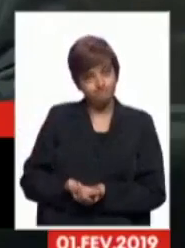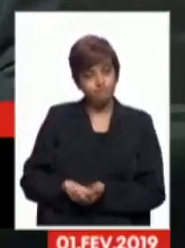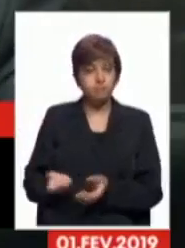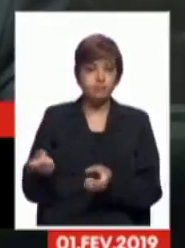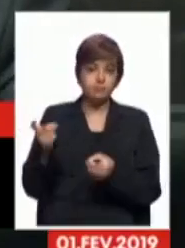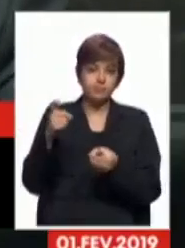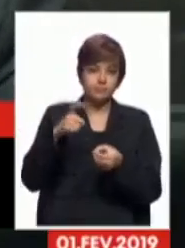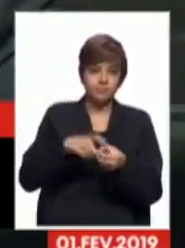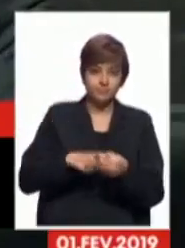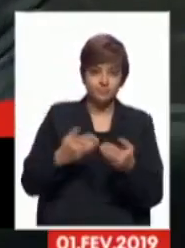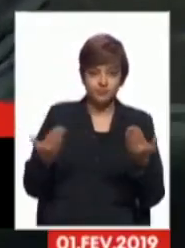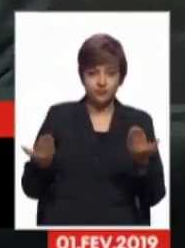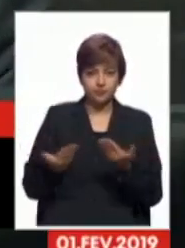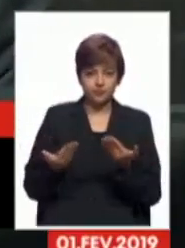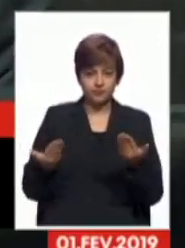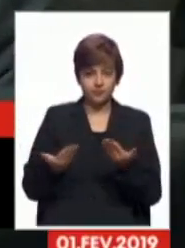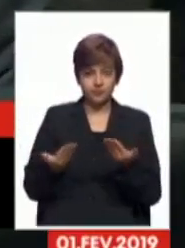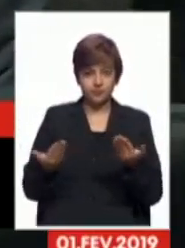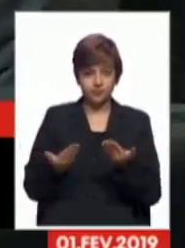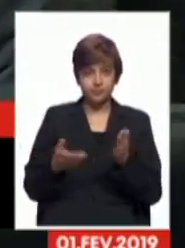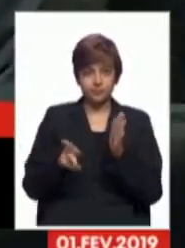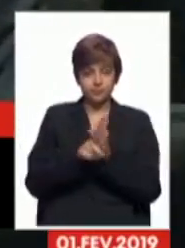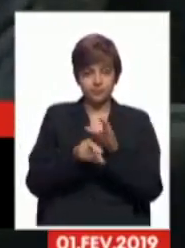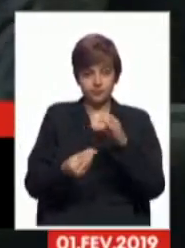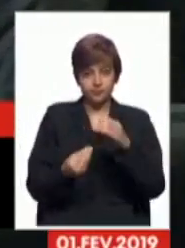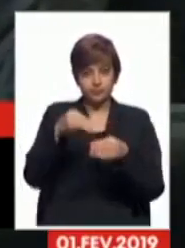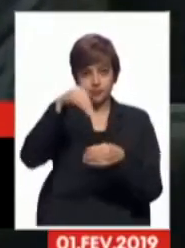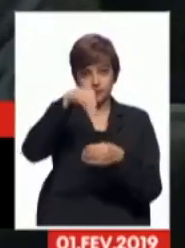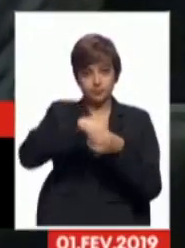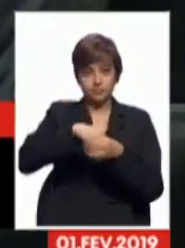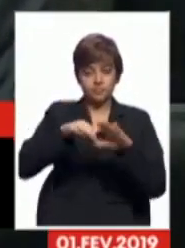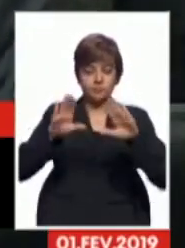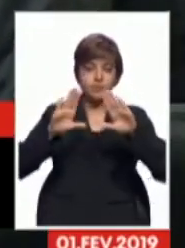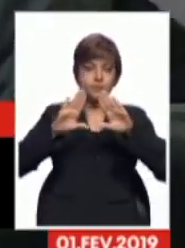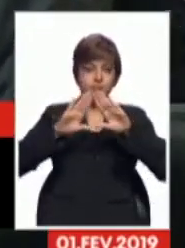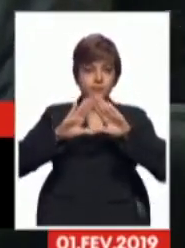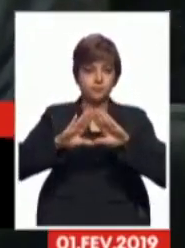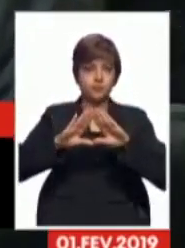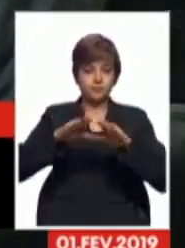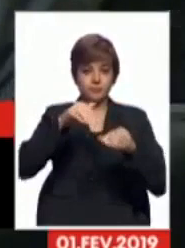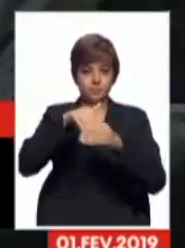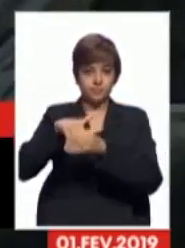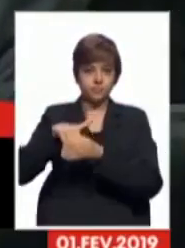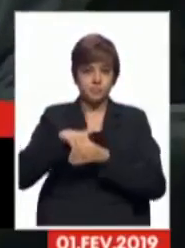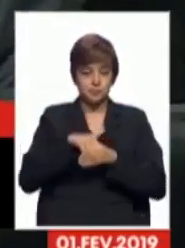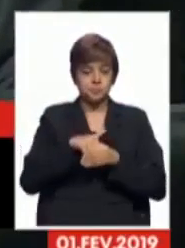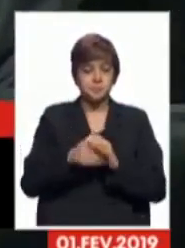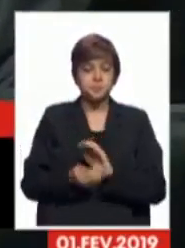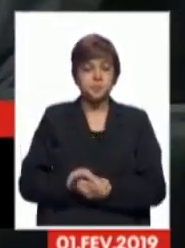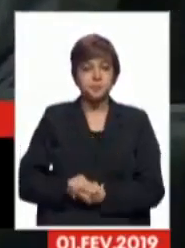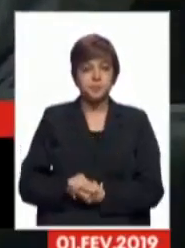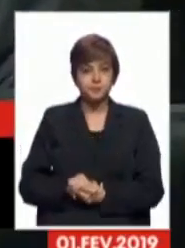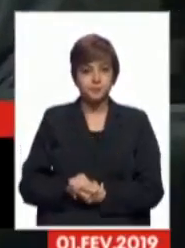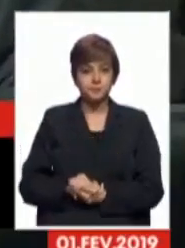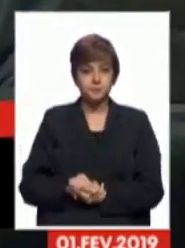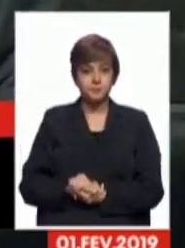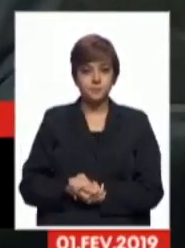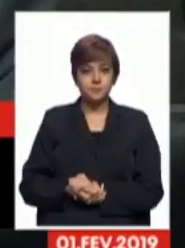Vamos dar sequência à transmissão, então, dessa reunião para a eleição da mesa diretora. Fiscal da